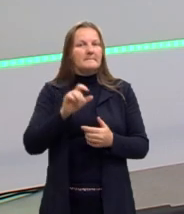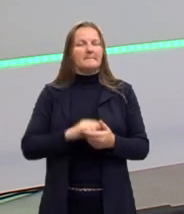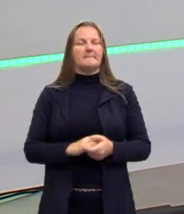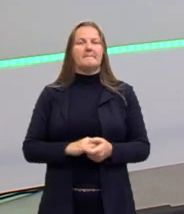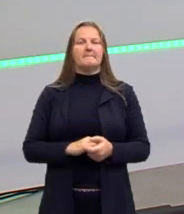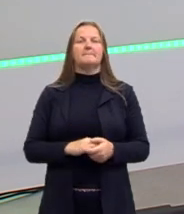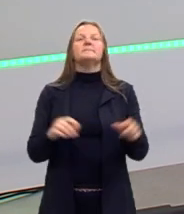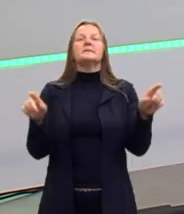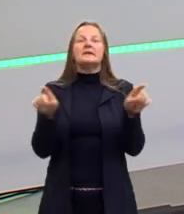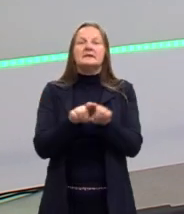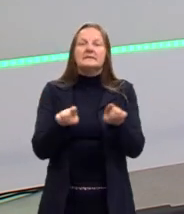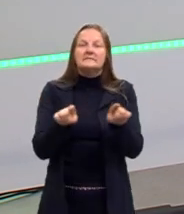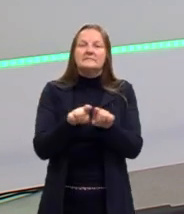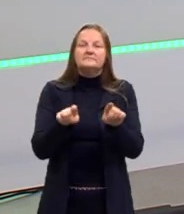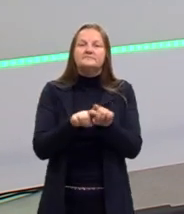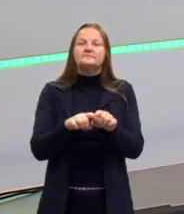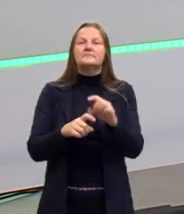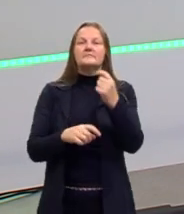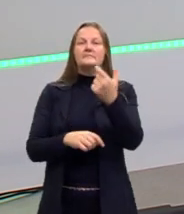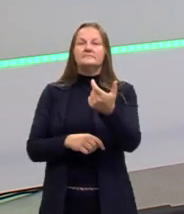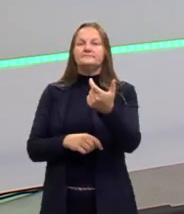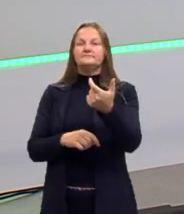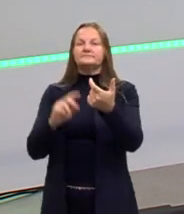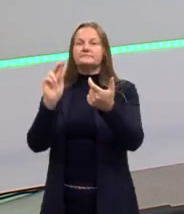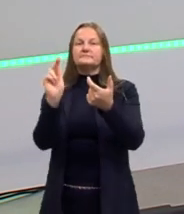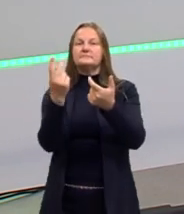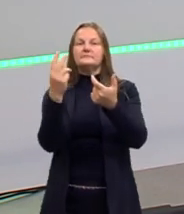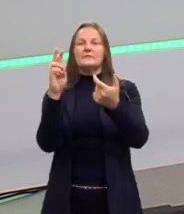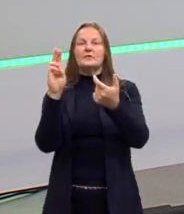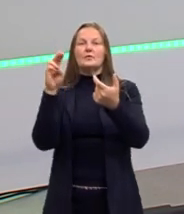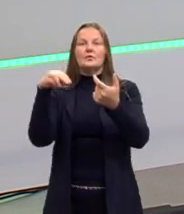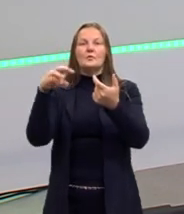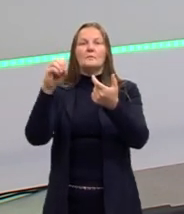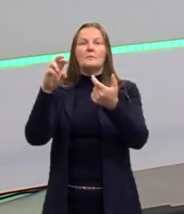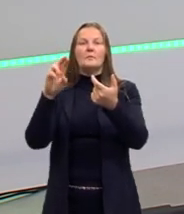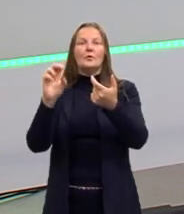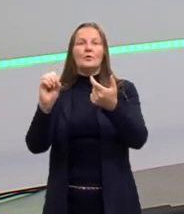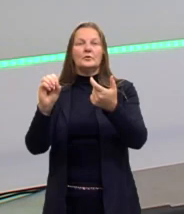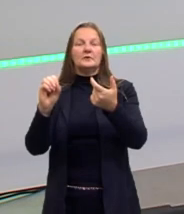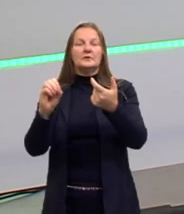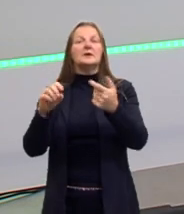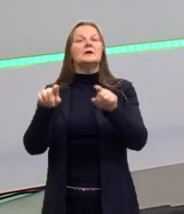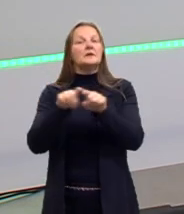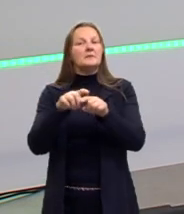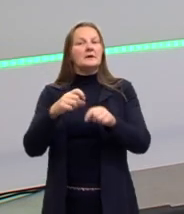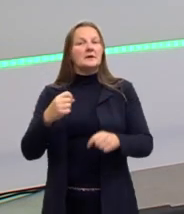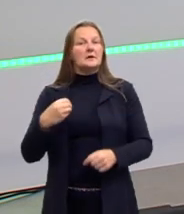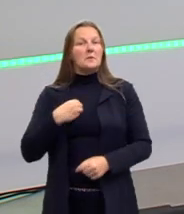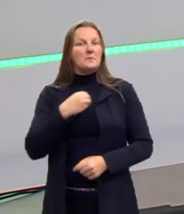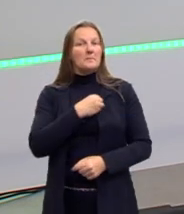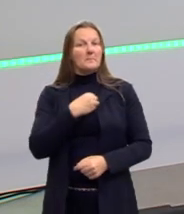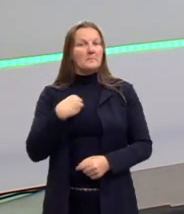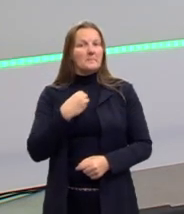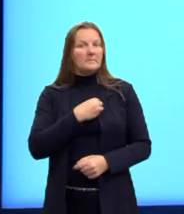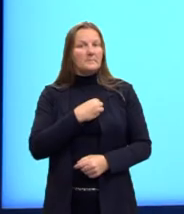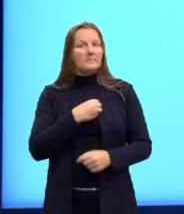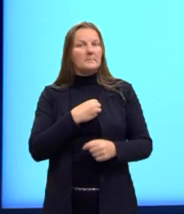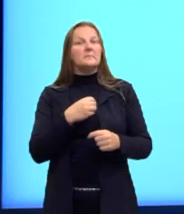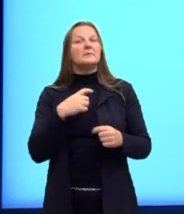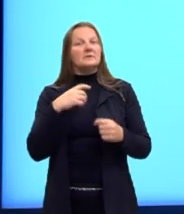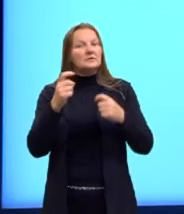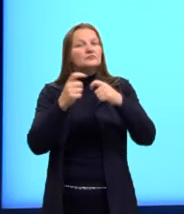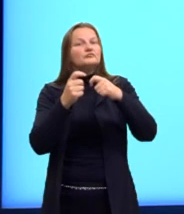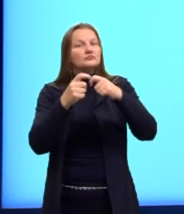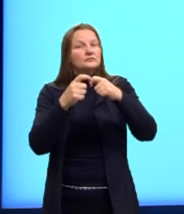a gente vai ter o termo humor originário da Medicina humoral Ou seja a gente vai ter